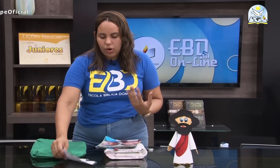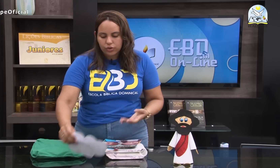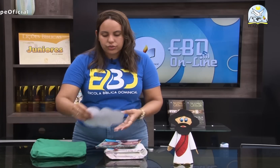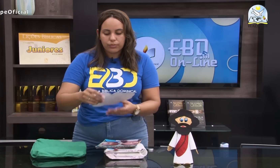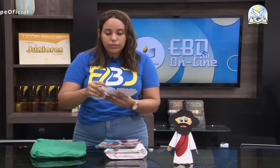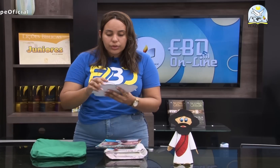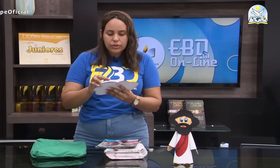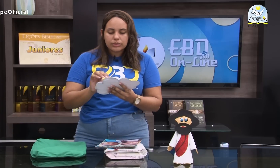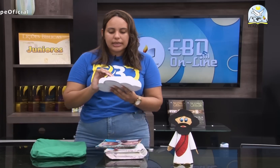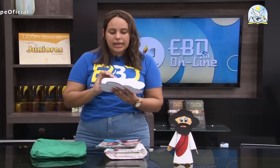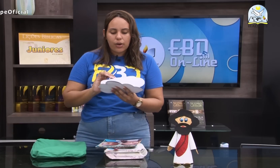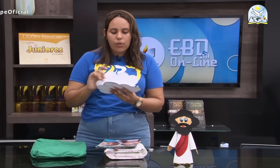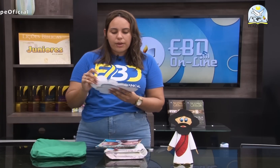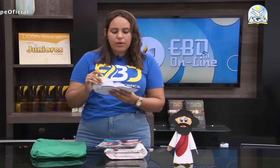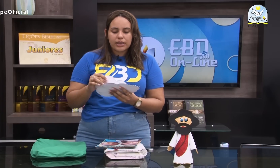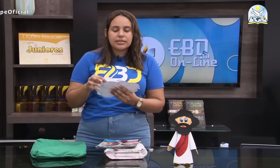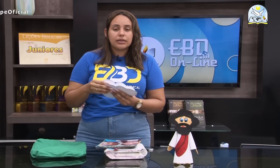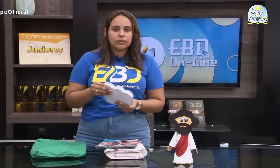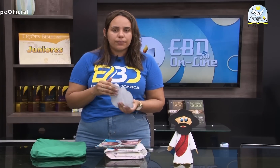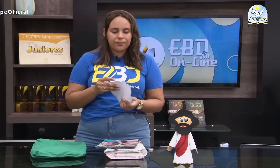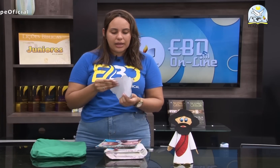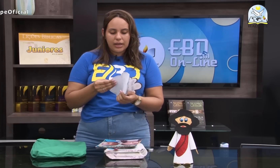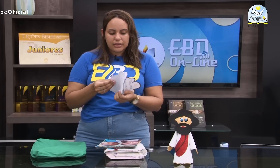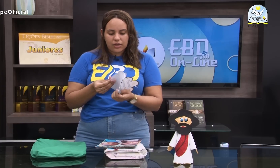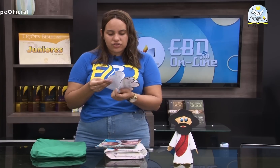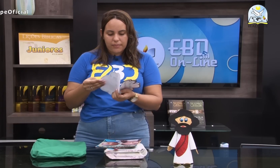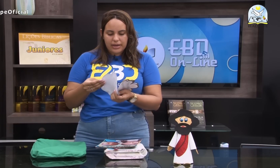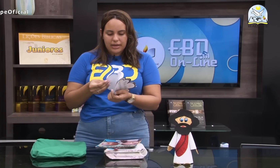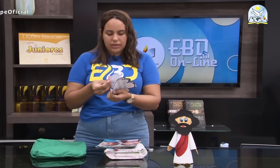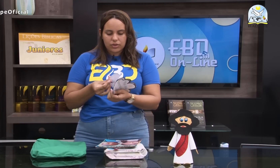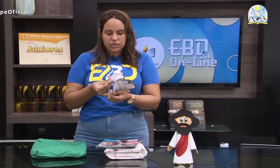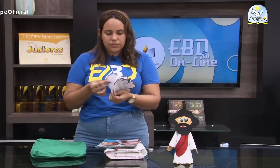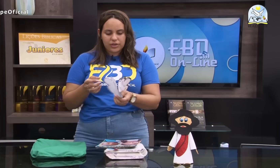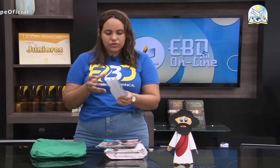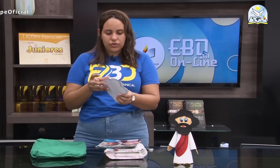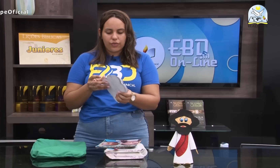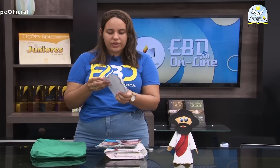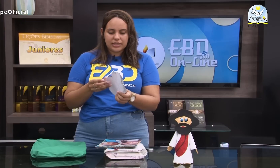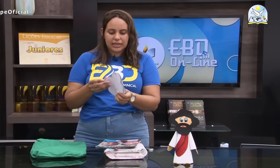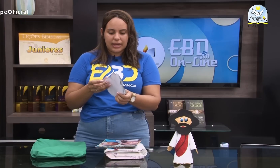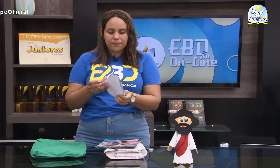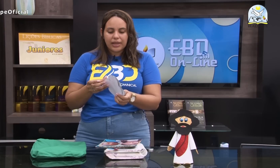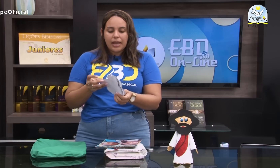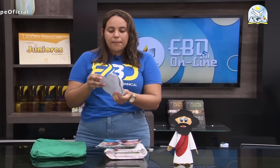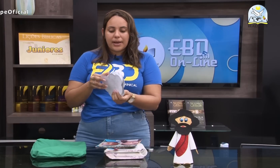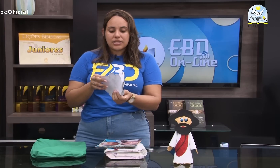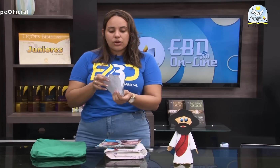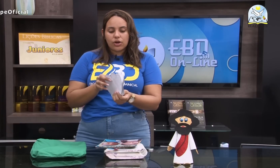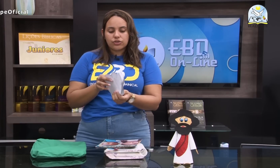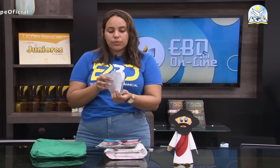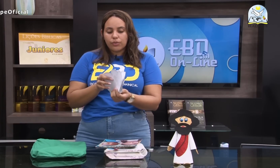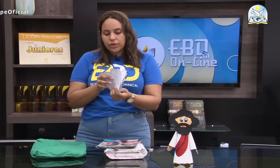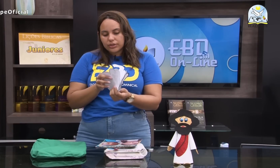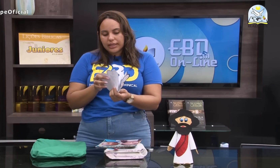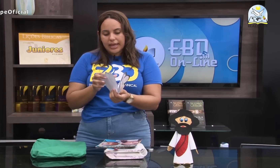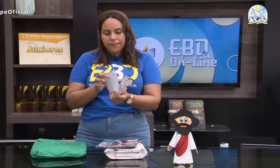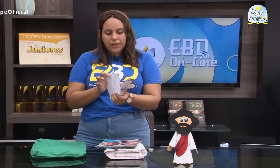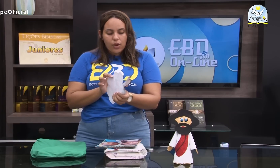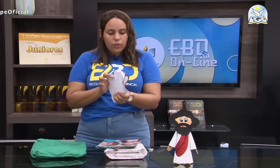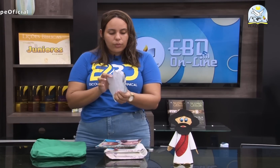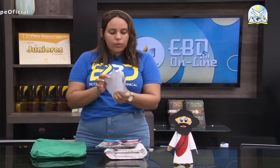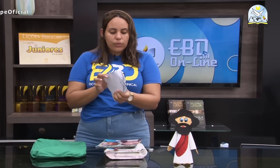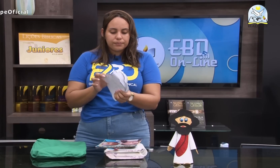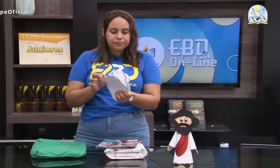eu gosto muito de ler o memorizando, tá? Eu já embaralhei todas as minhas nuvens aqui, mas eu gosto muito de